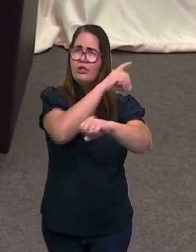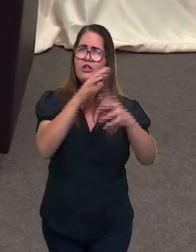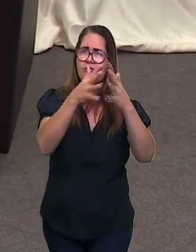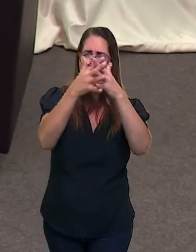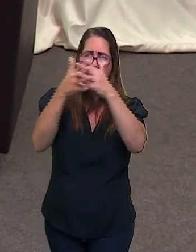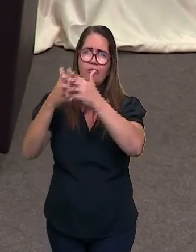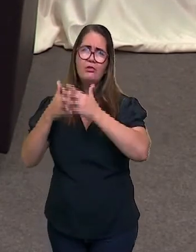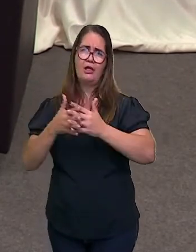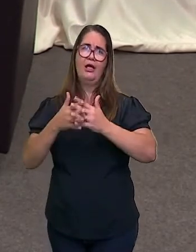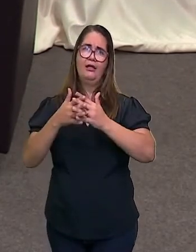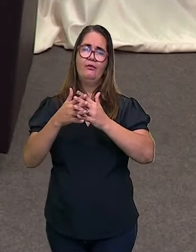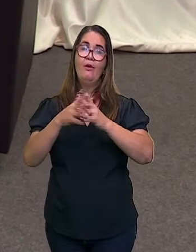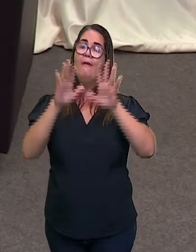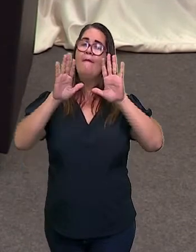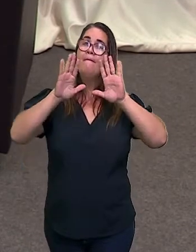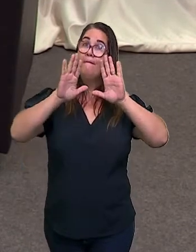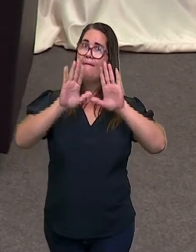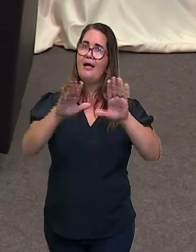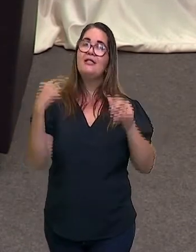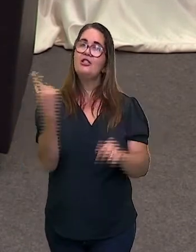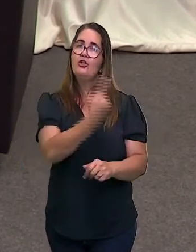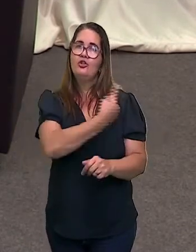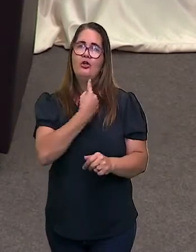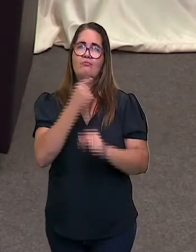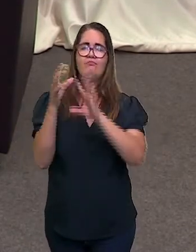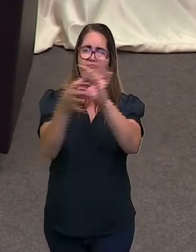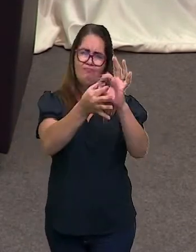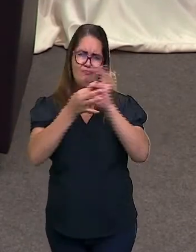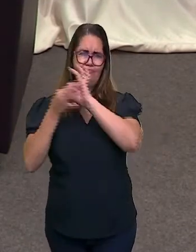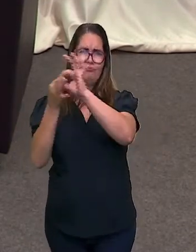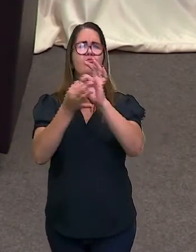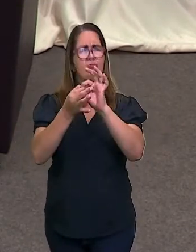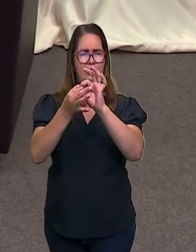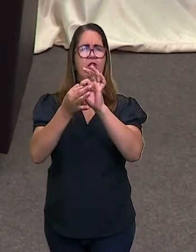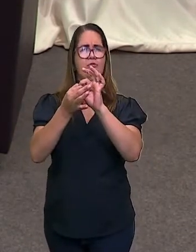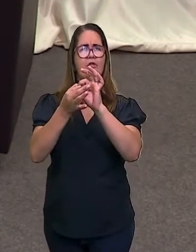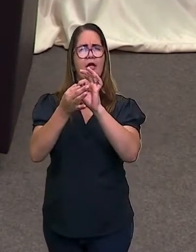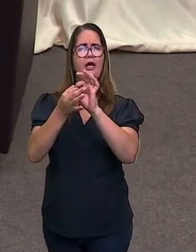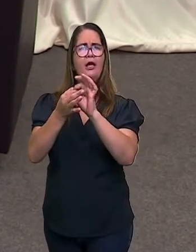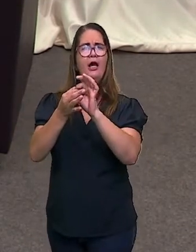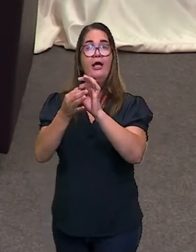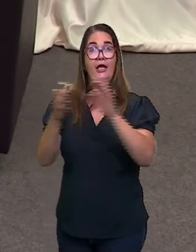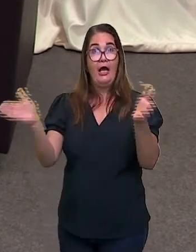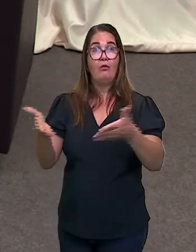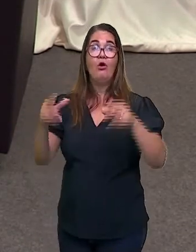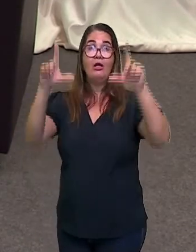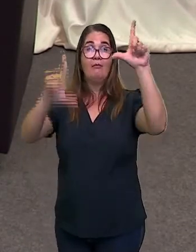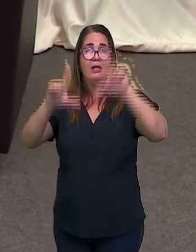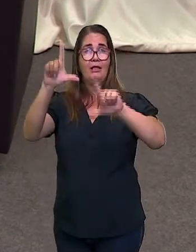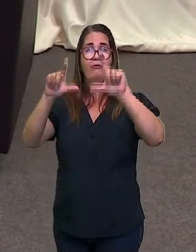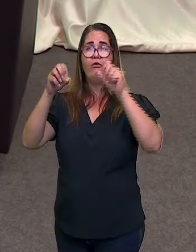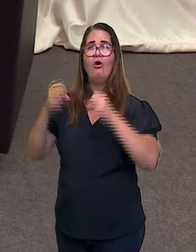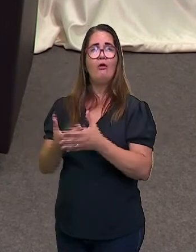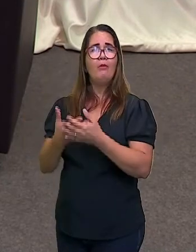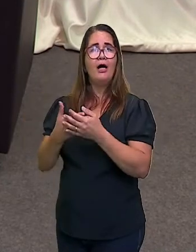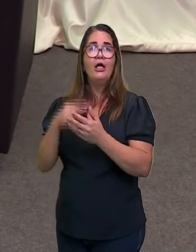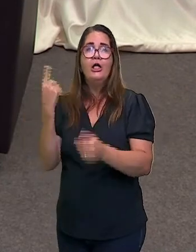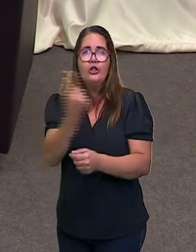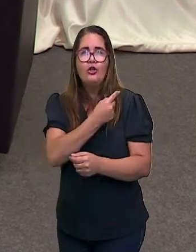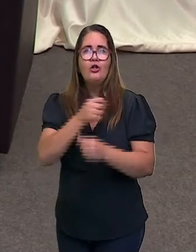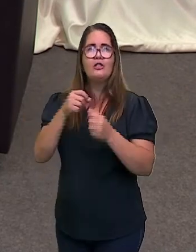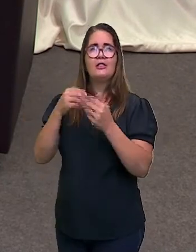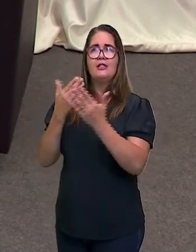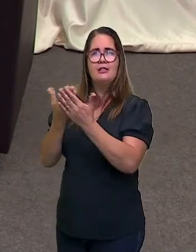mas unidos nós conseguimos levar uma educação de qualidade, né, a cada um dos nossos alunos. E eu